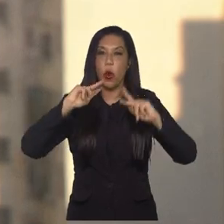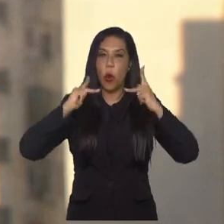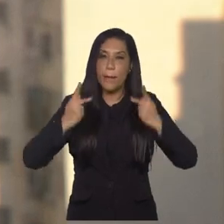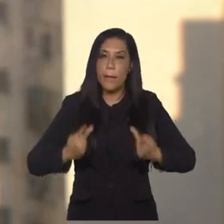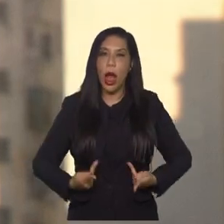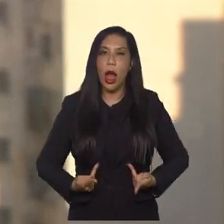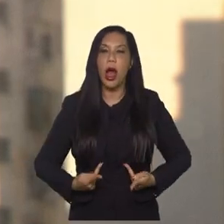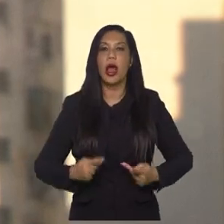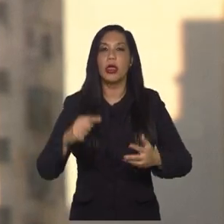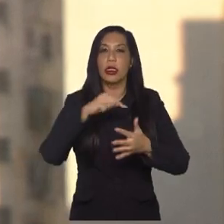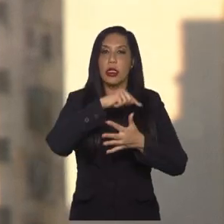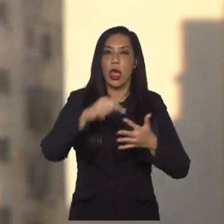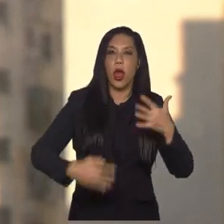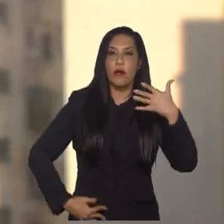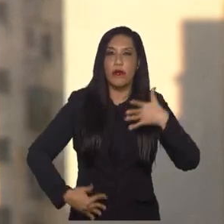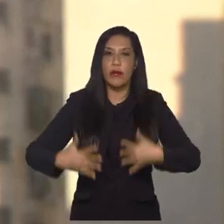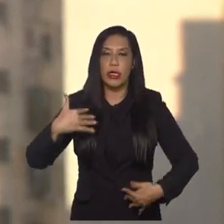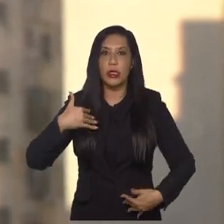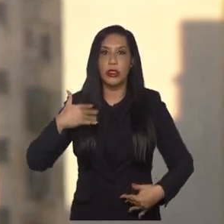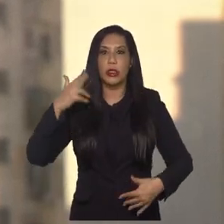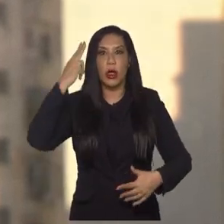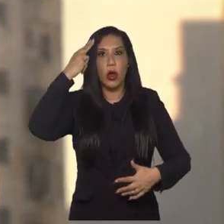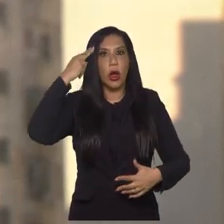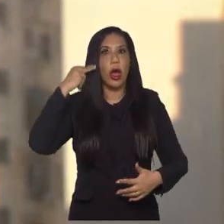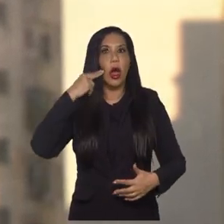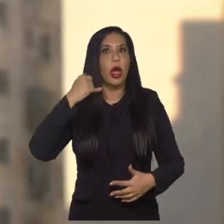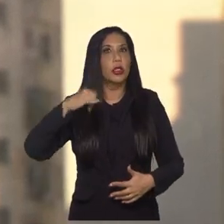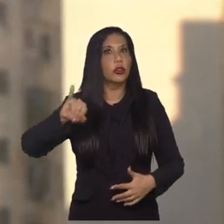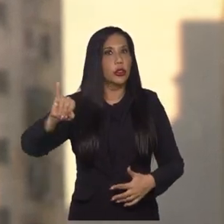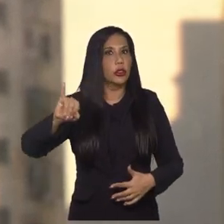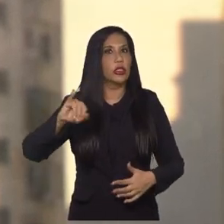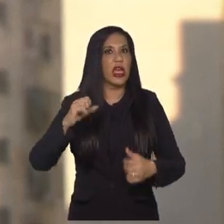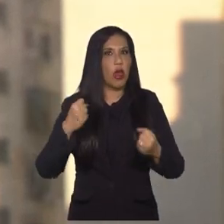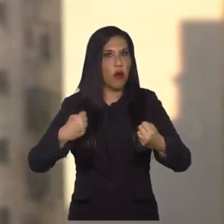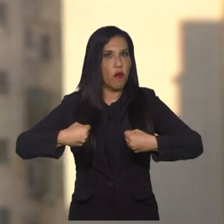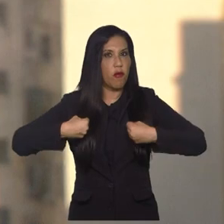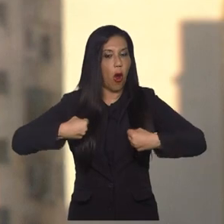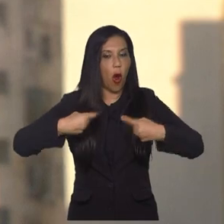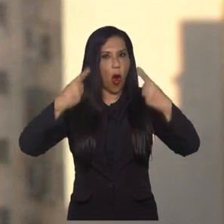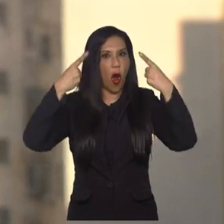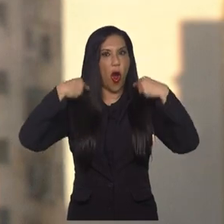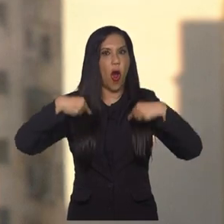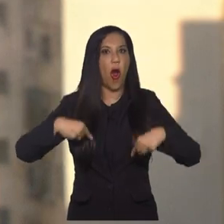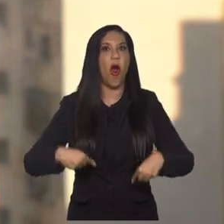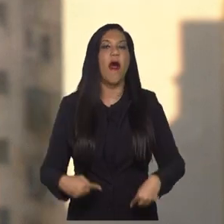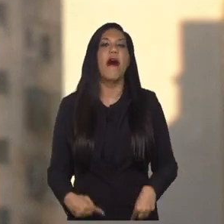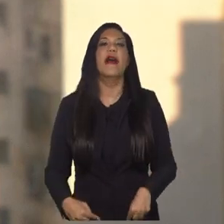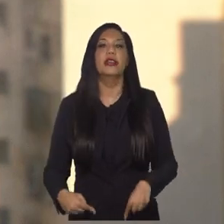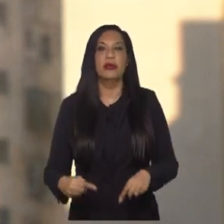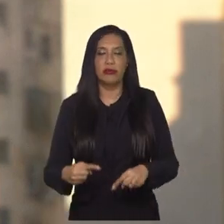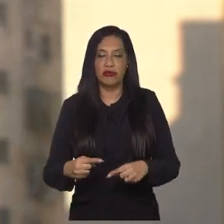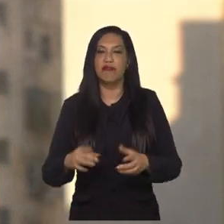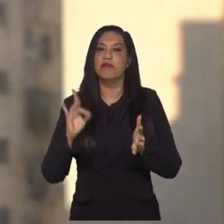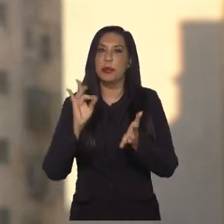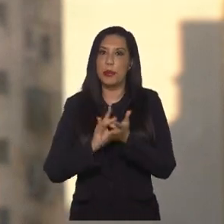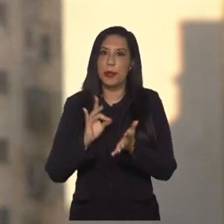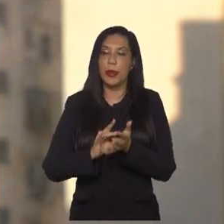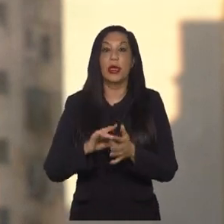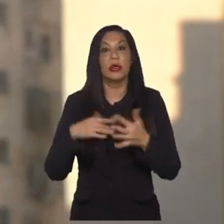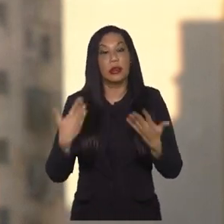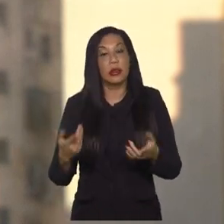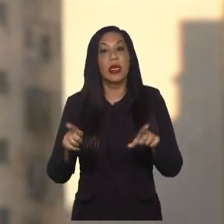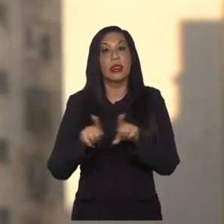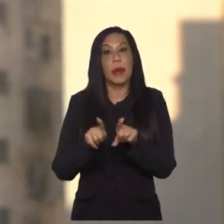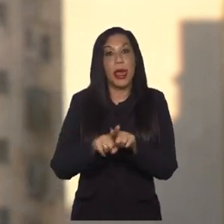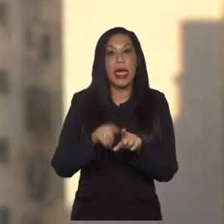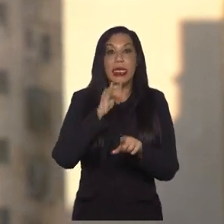tem a questão física, porque o time do Haiti é um time forte, né, fisicamente falando, elas não são tão habilidosas, elas são muito fortes. E claro,